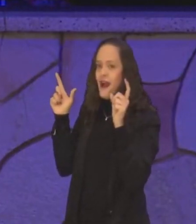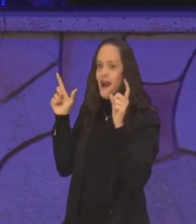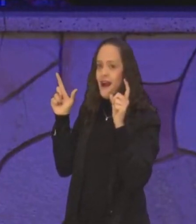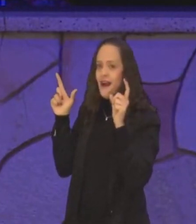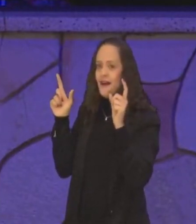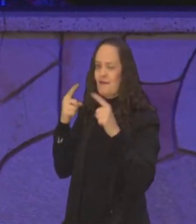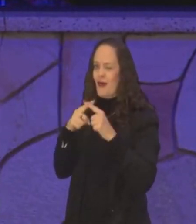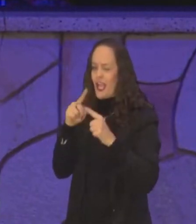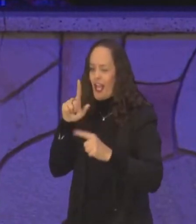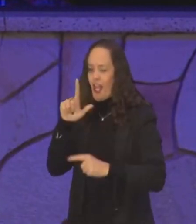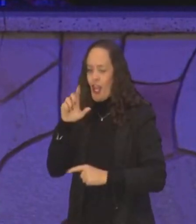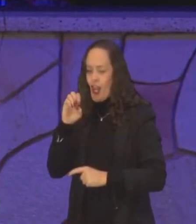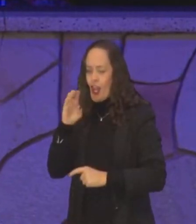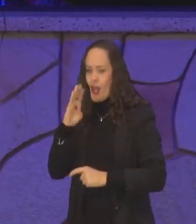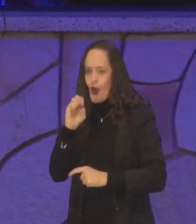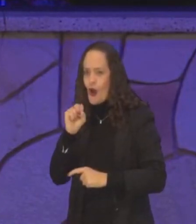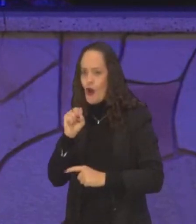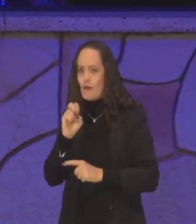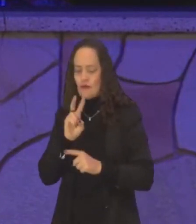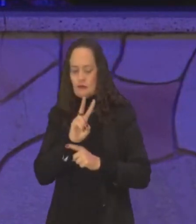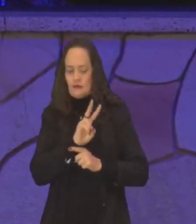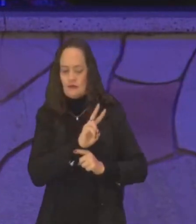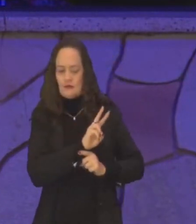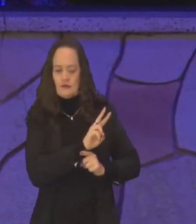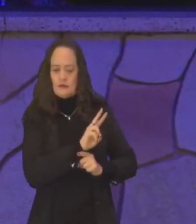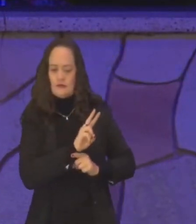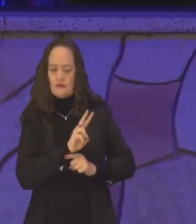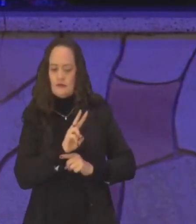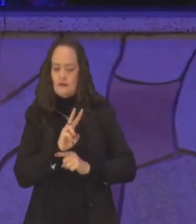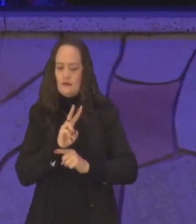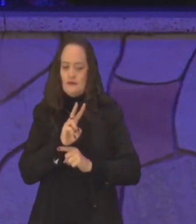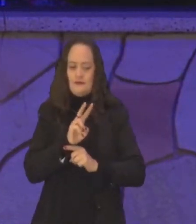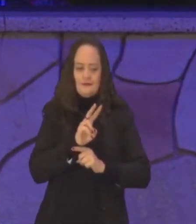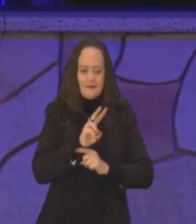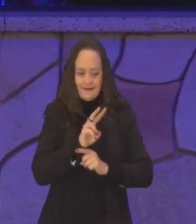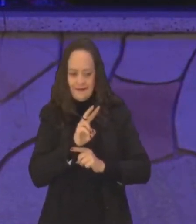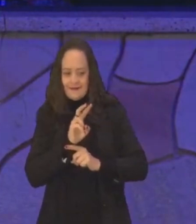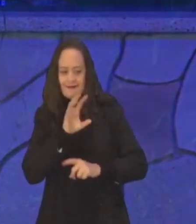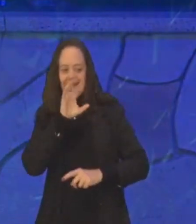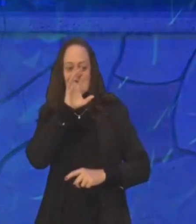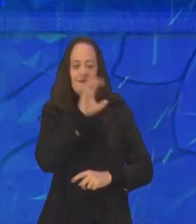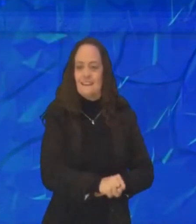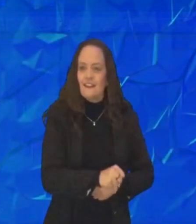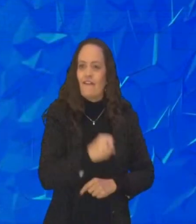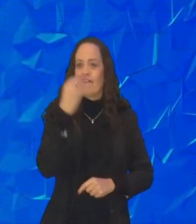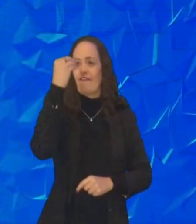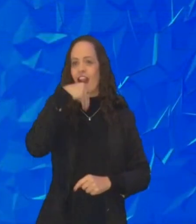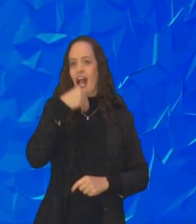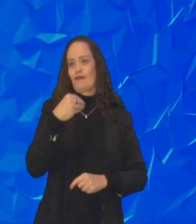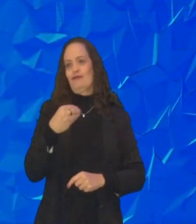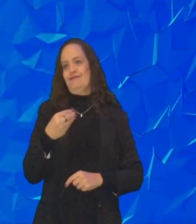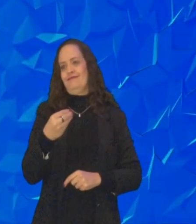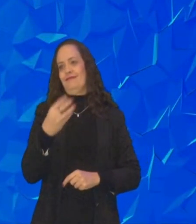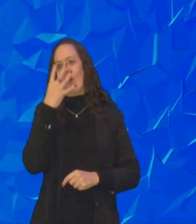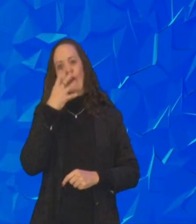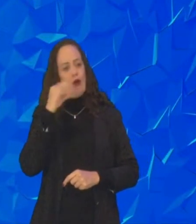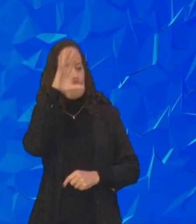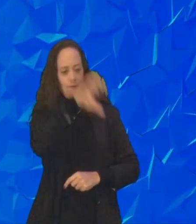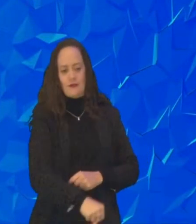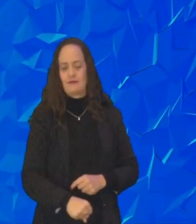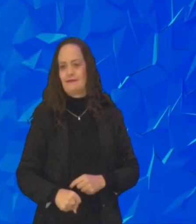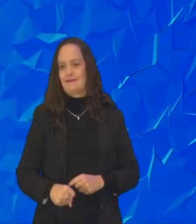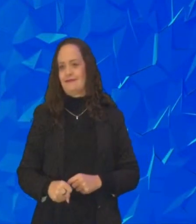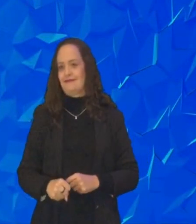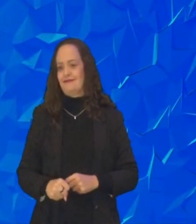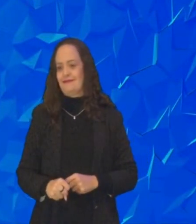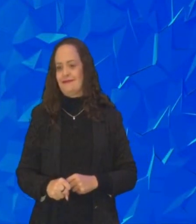enganando o rebanho, buscando seus próprios interesses, emissários de Satanás para subverterem a ordem natural da igreja de Cristo.